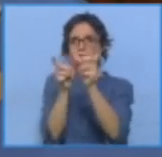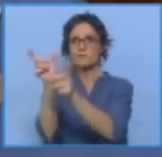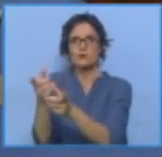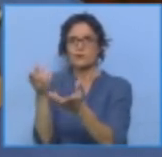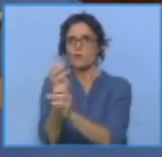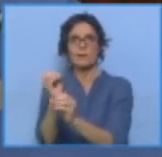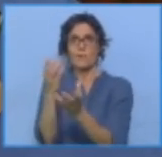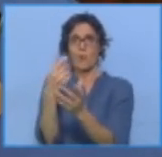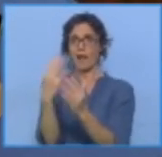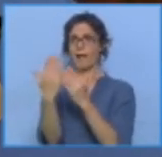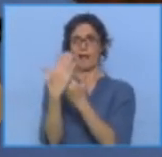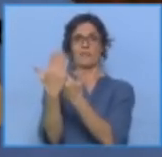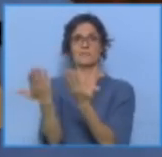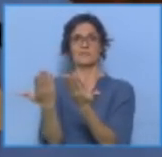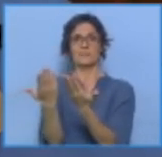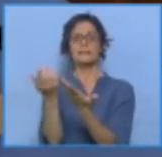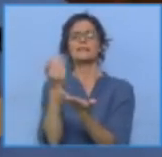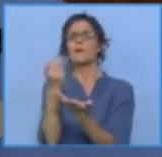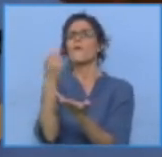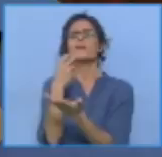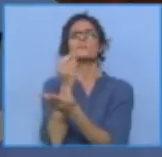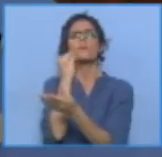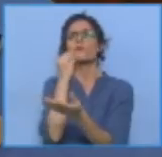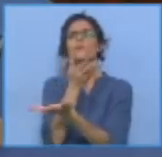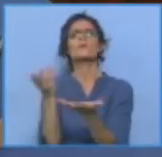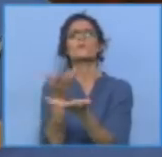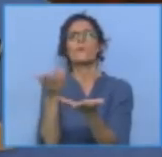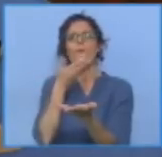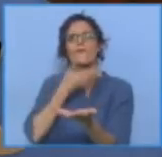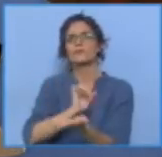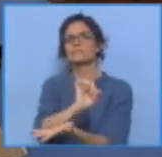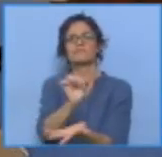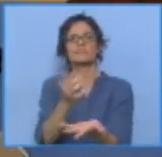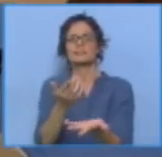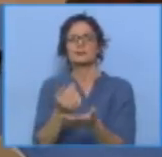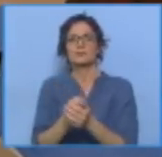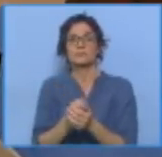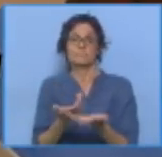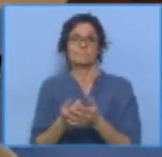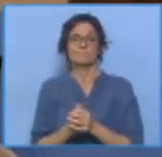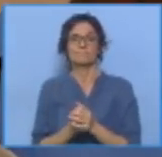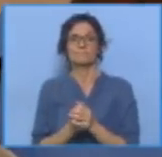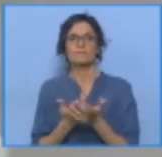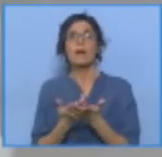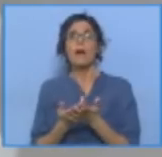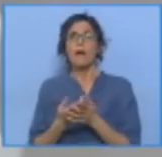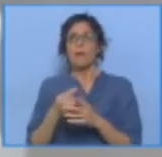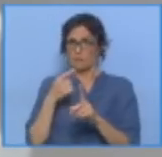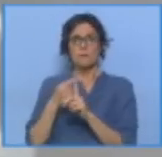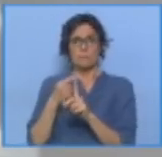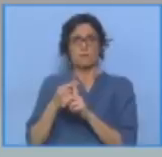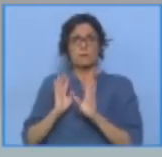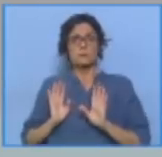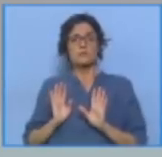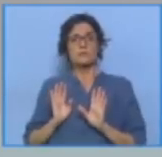o feedback, a resposta desta experiência de evangelização, ao fim e ao cabo? Sim, muito positivo.